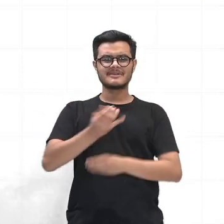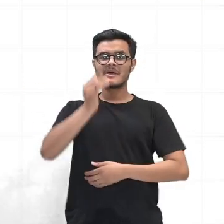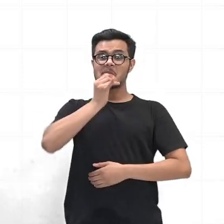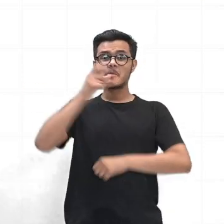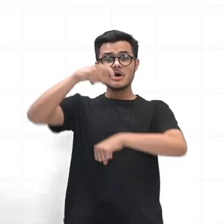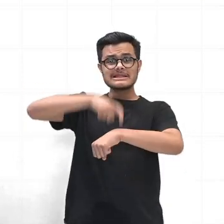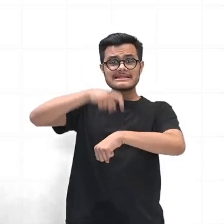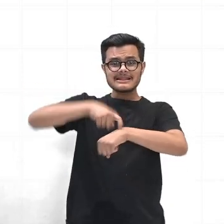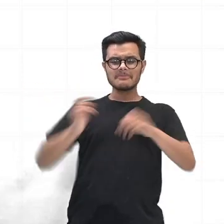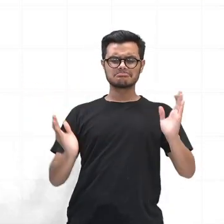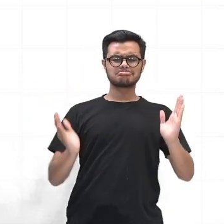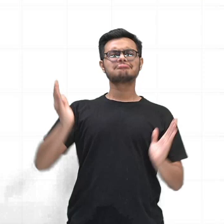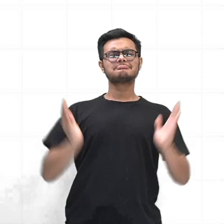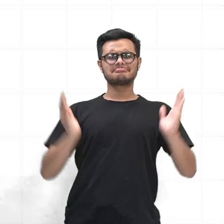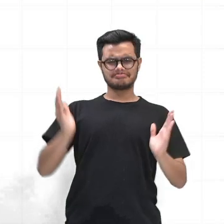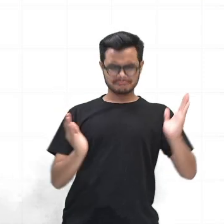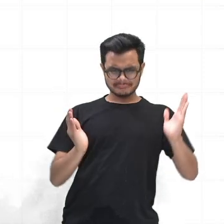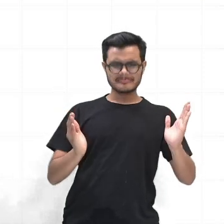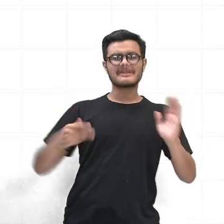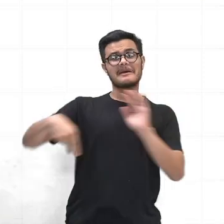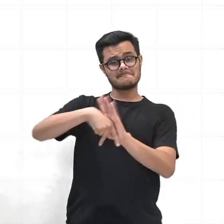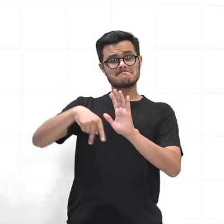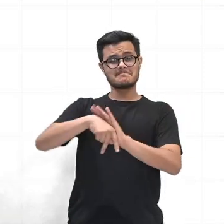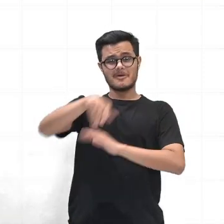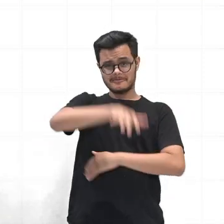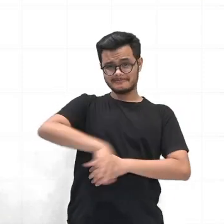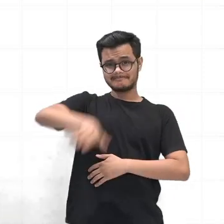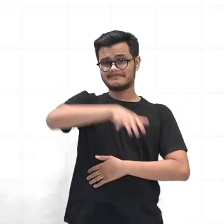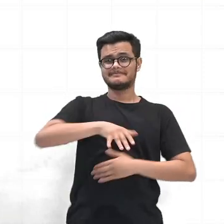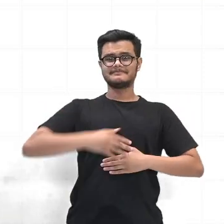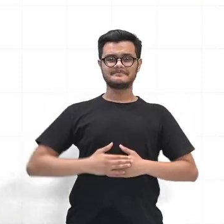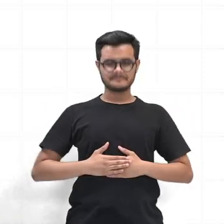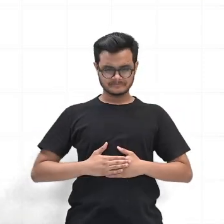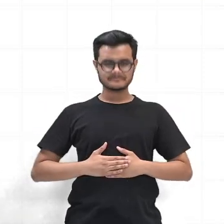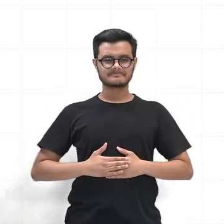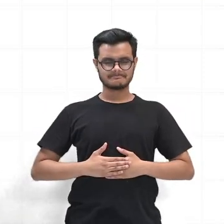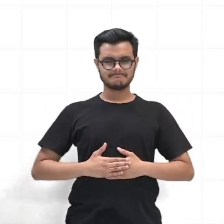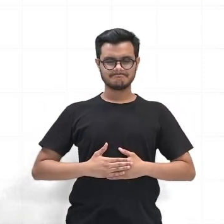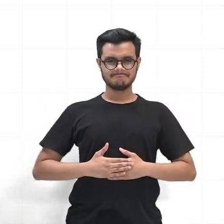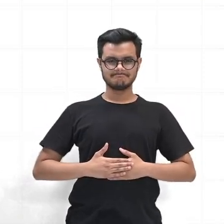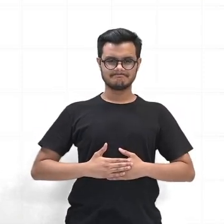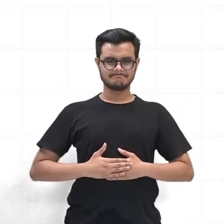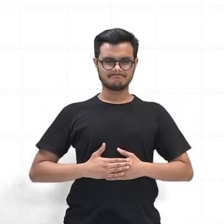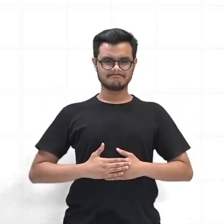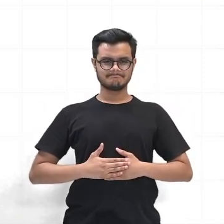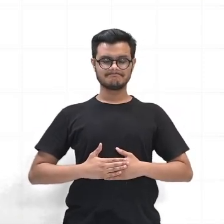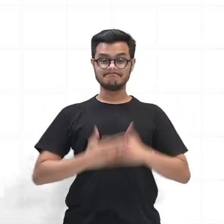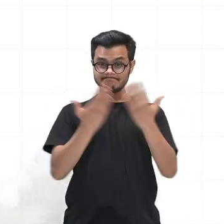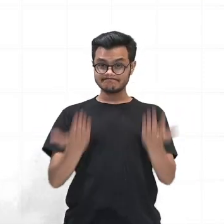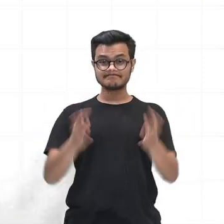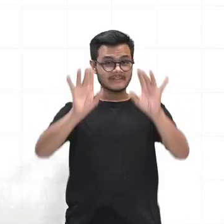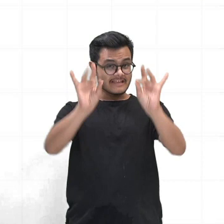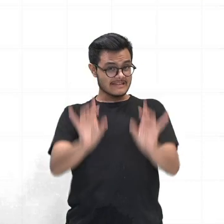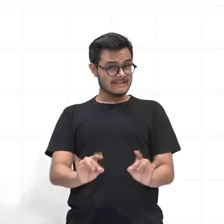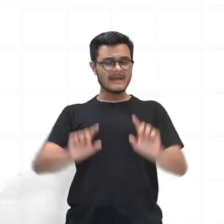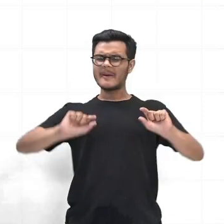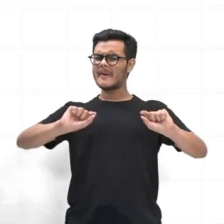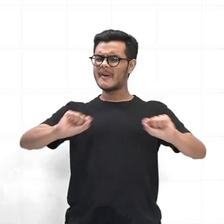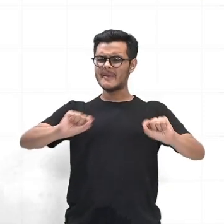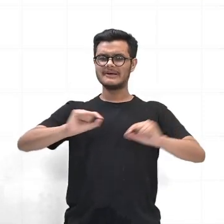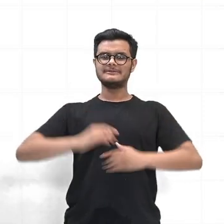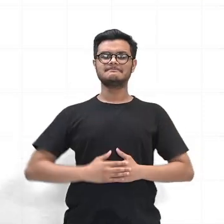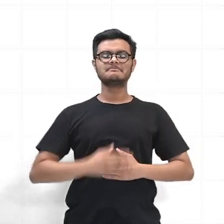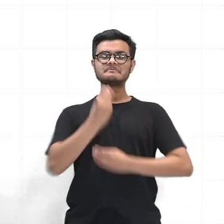tempo, sincronias e diacronias, reflexão sobre o sentido das cronologias. E o detalhamento,